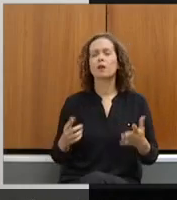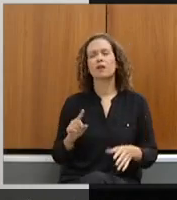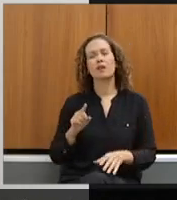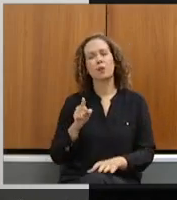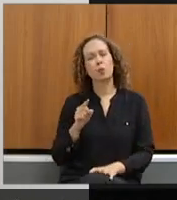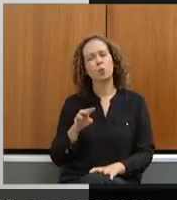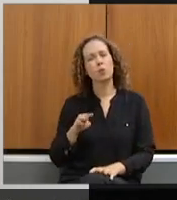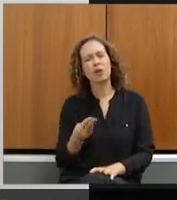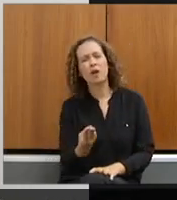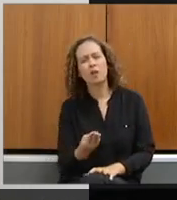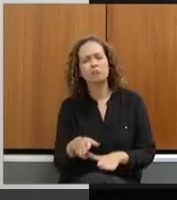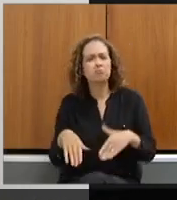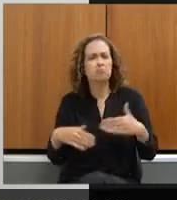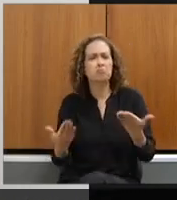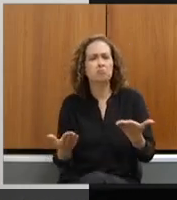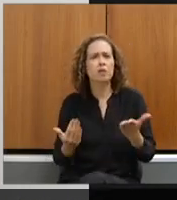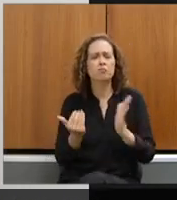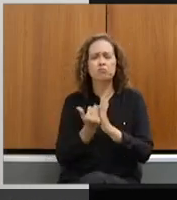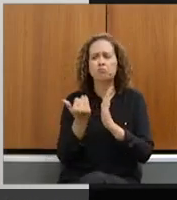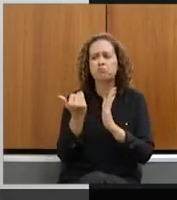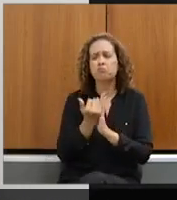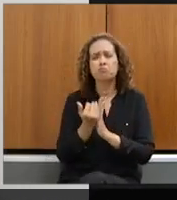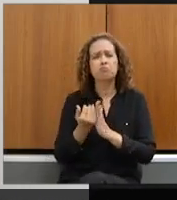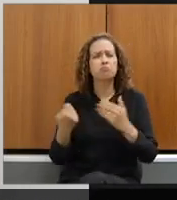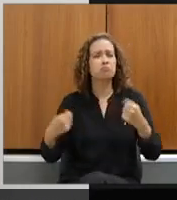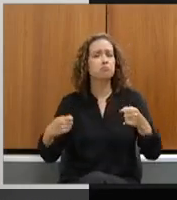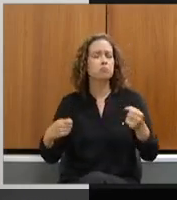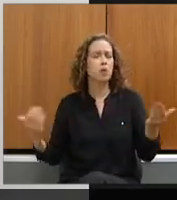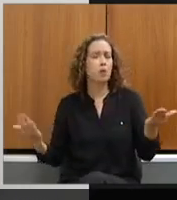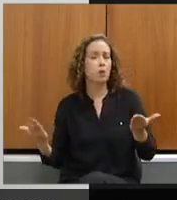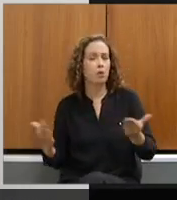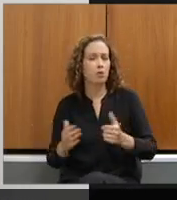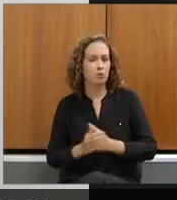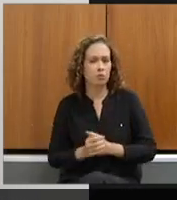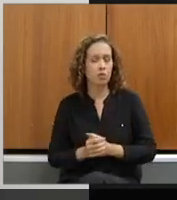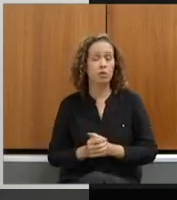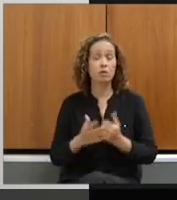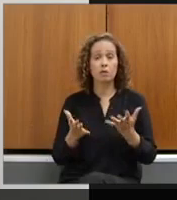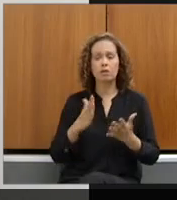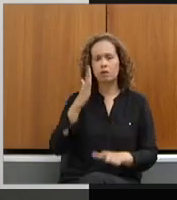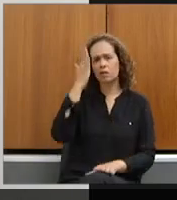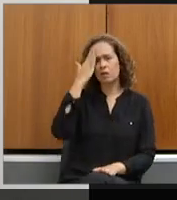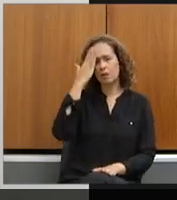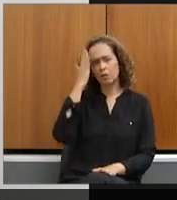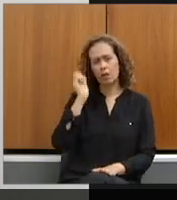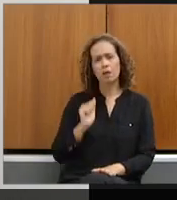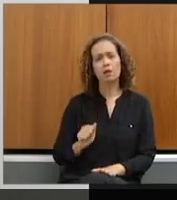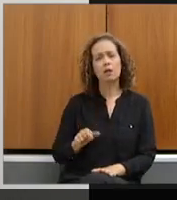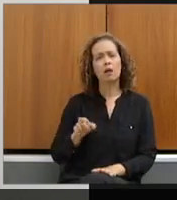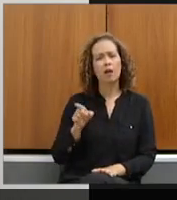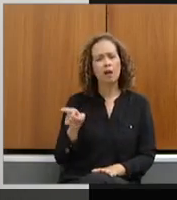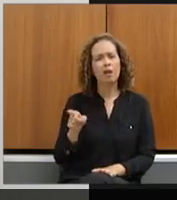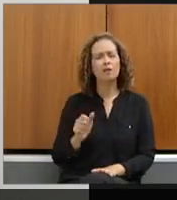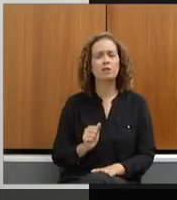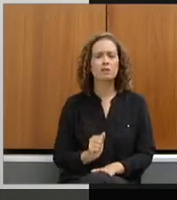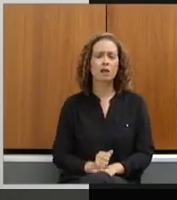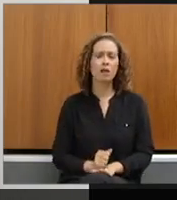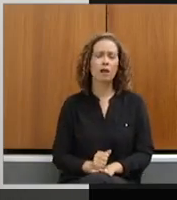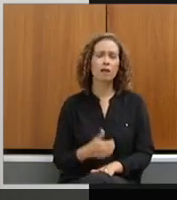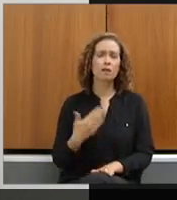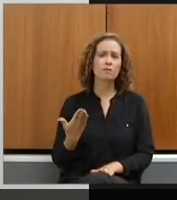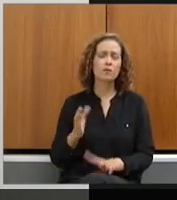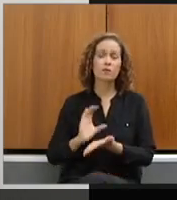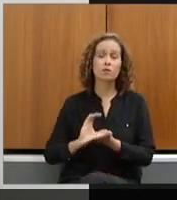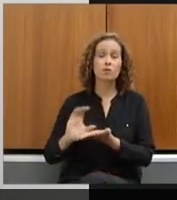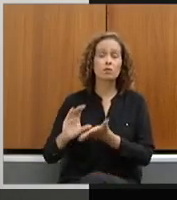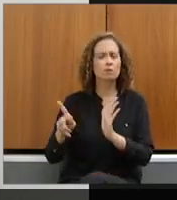bilhão Qual é o superávit da cimed Hoje eu queria saber se esse super arte é revestido